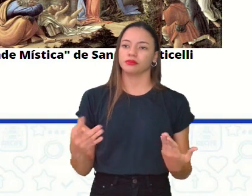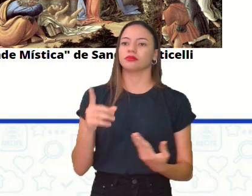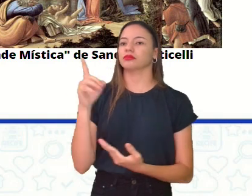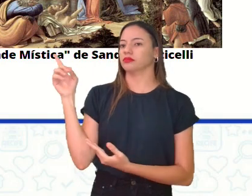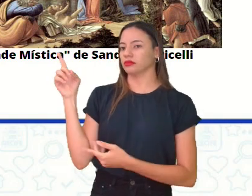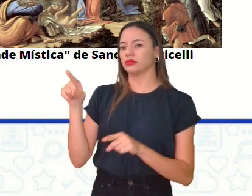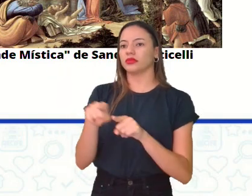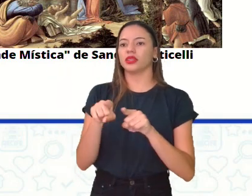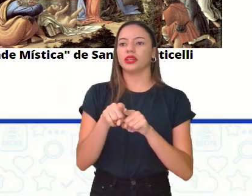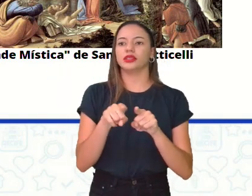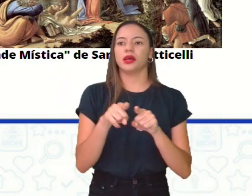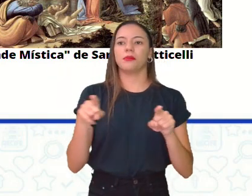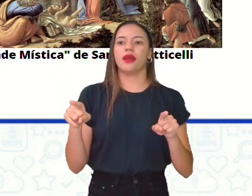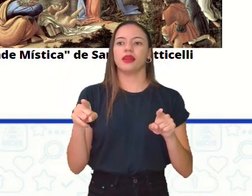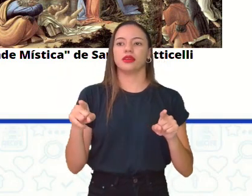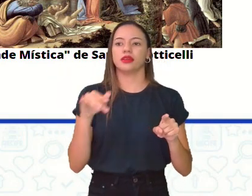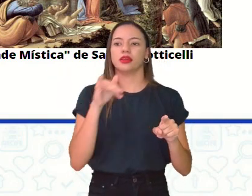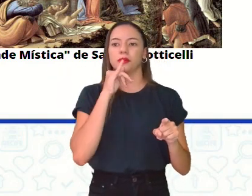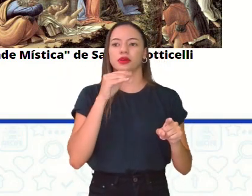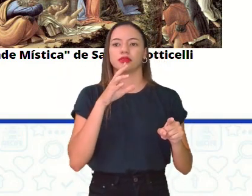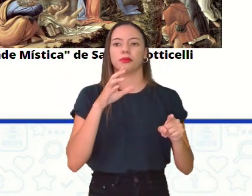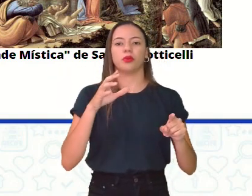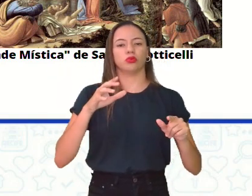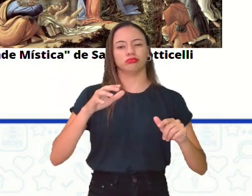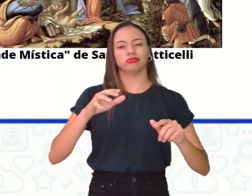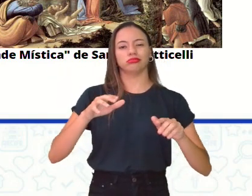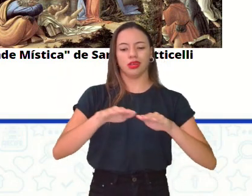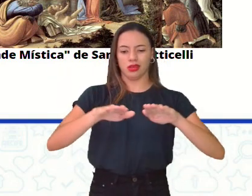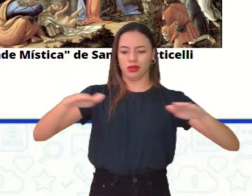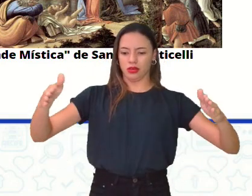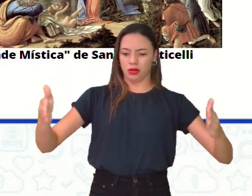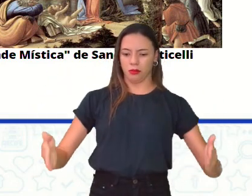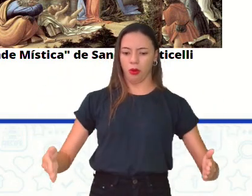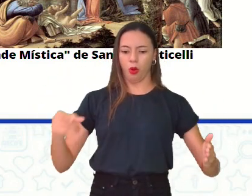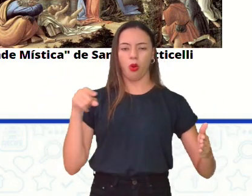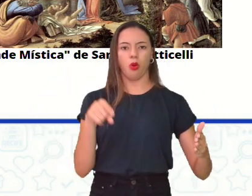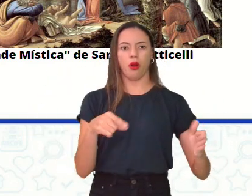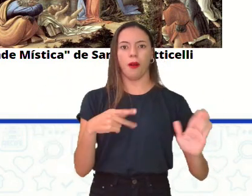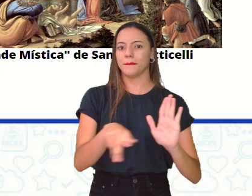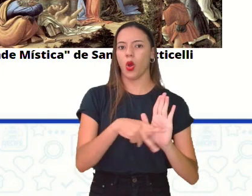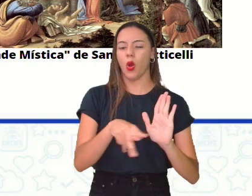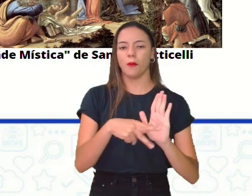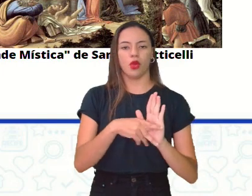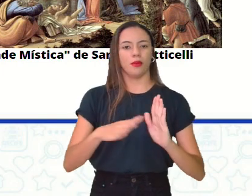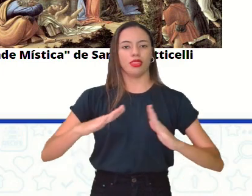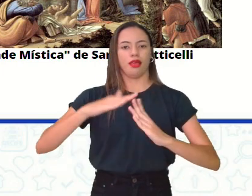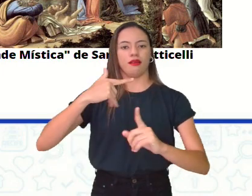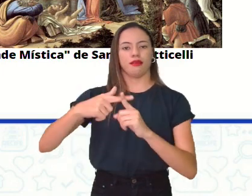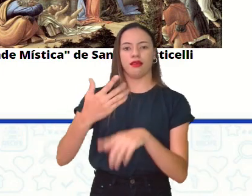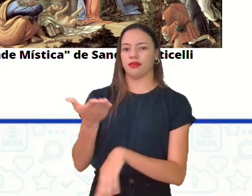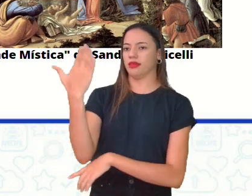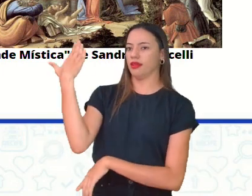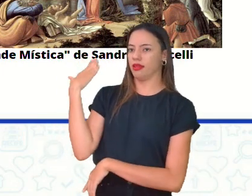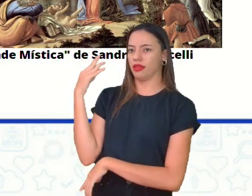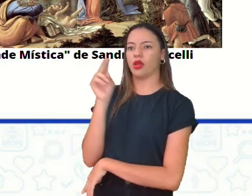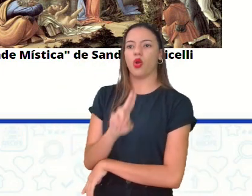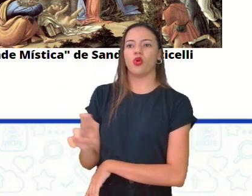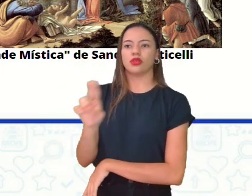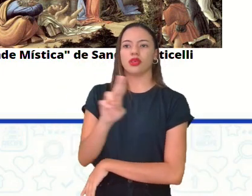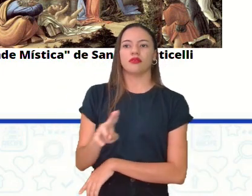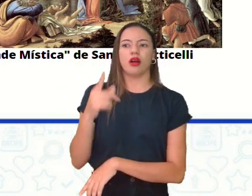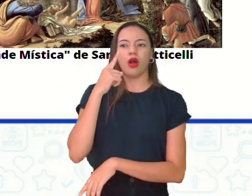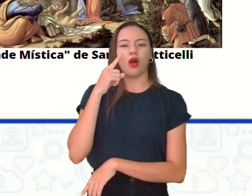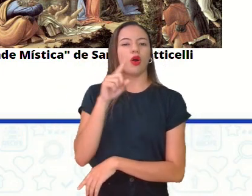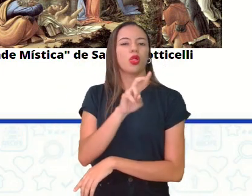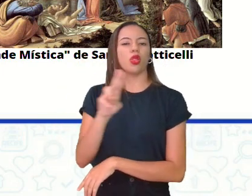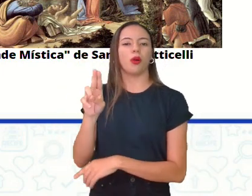utilizado naquele período como parte do mobiliário da igreja. Eles também eram utilizados, esse mobiliário, esses retábulos eram